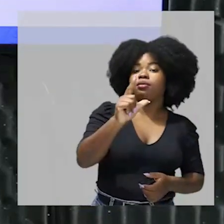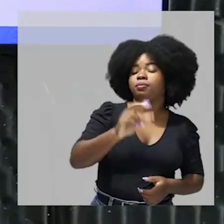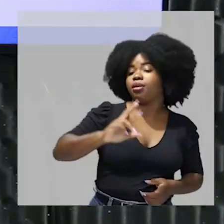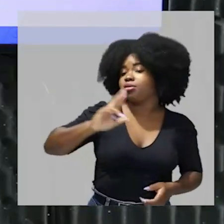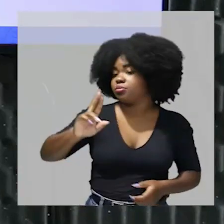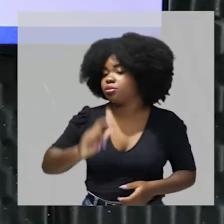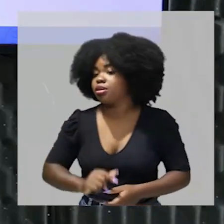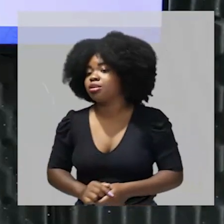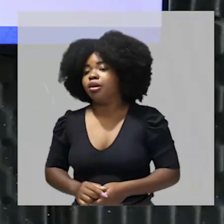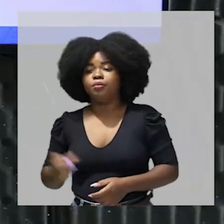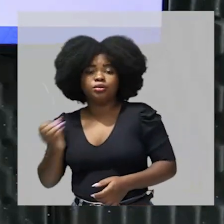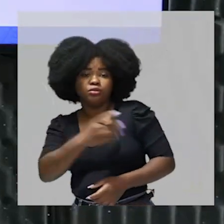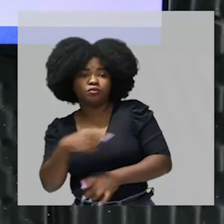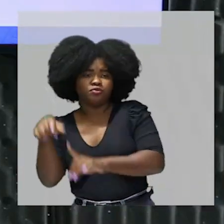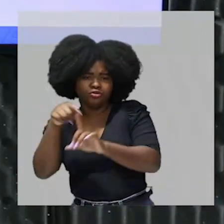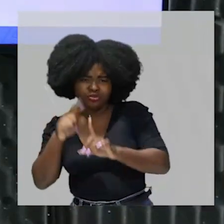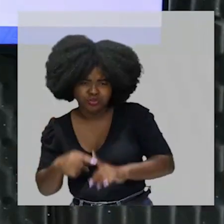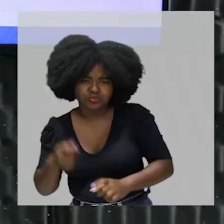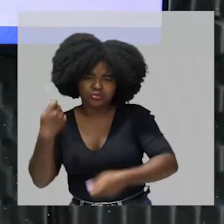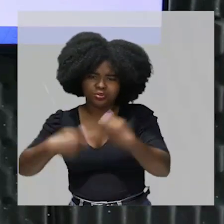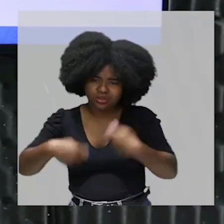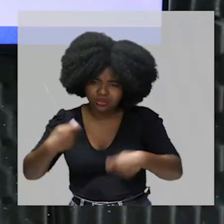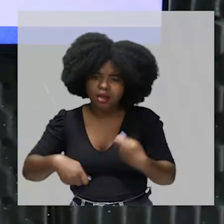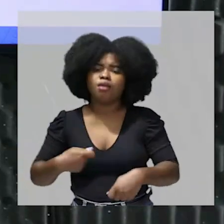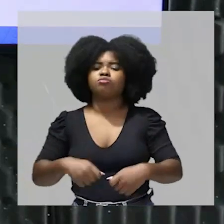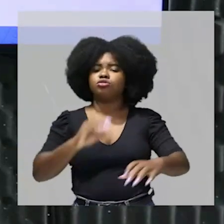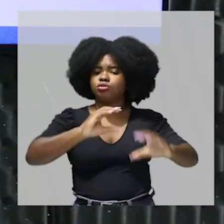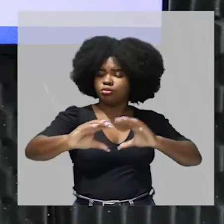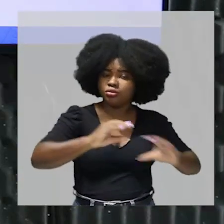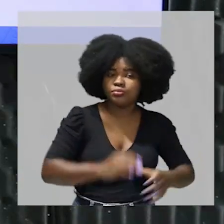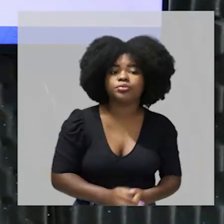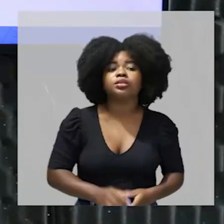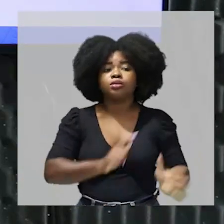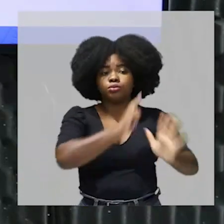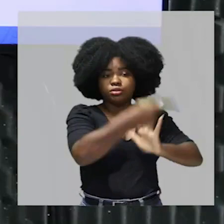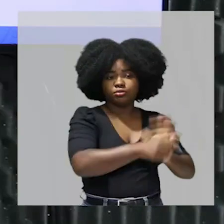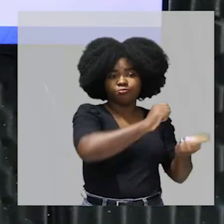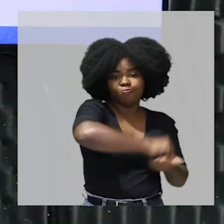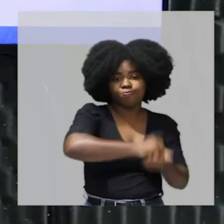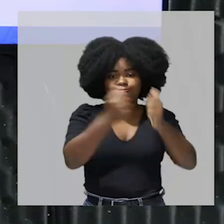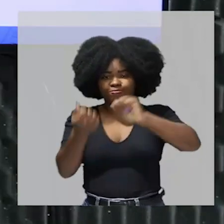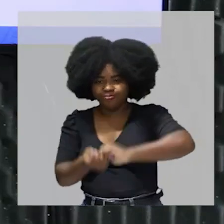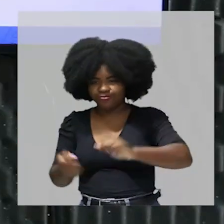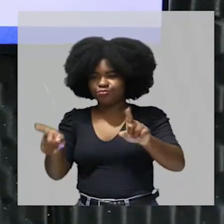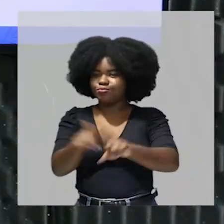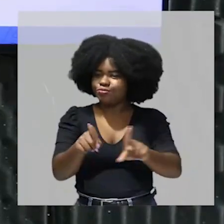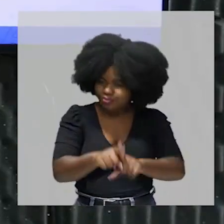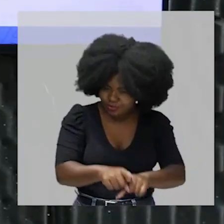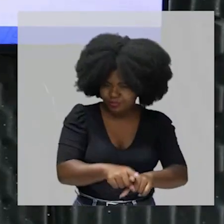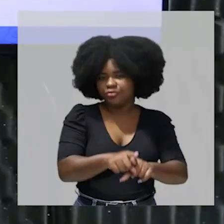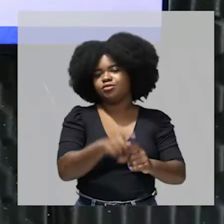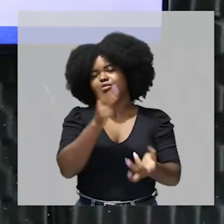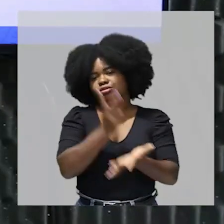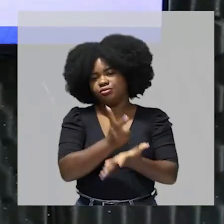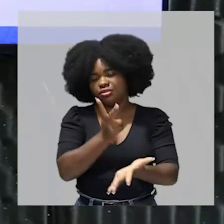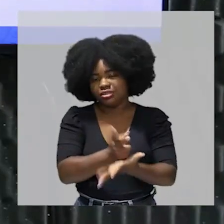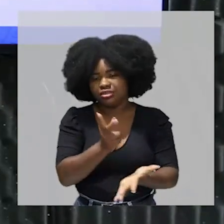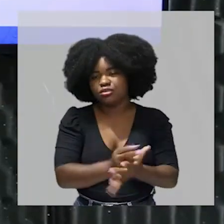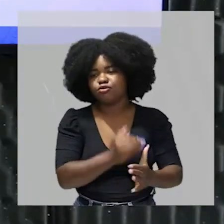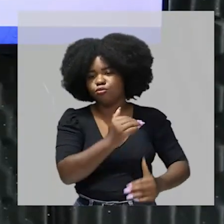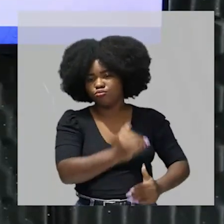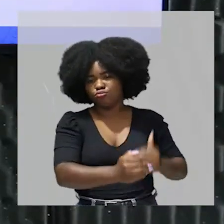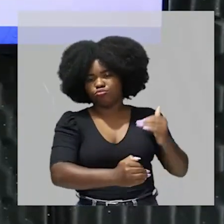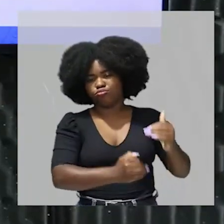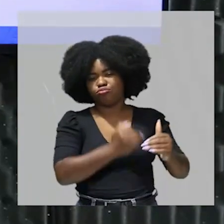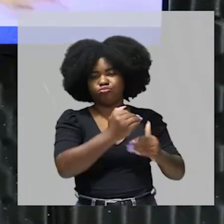responder novas necessidades de comunicação no caso o gêneros são adaptáveis e estão em constante evolução